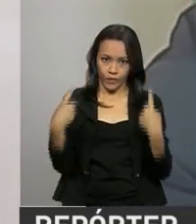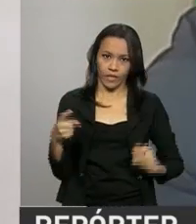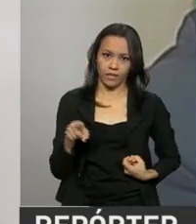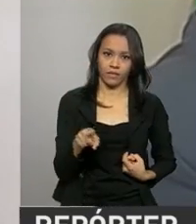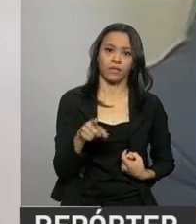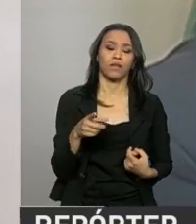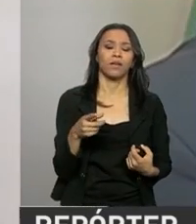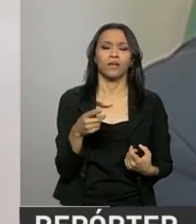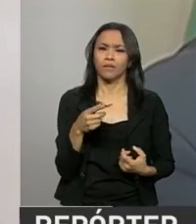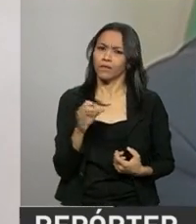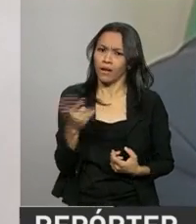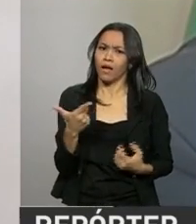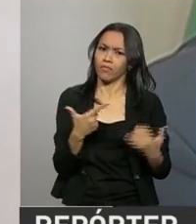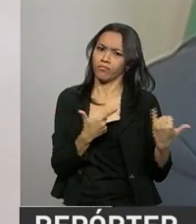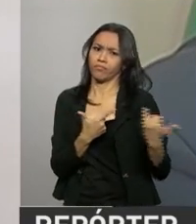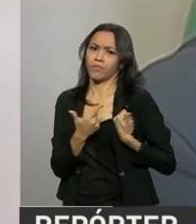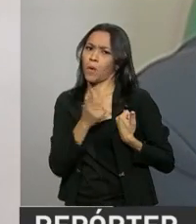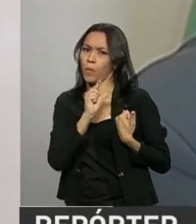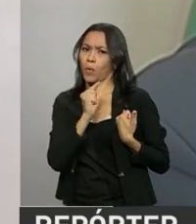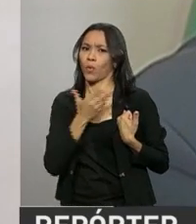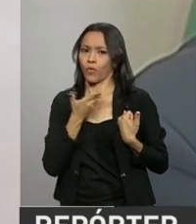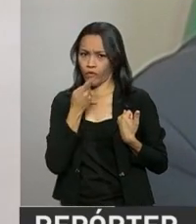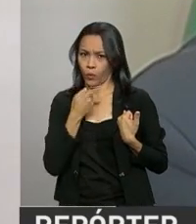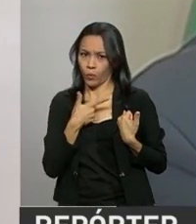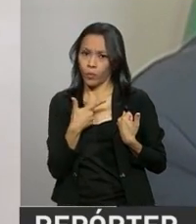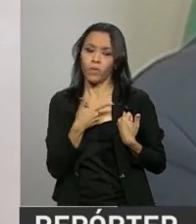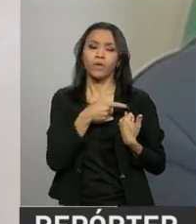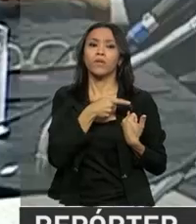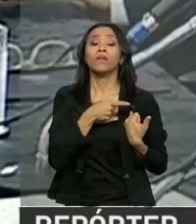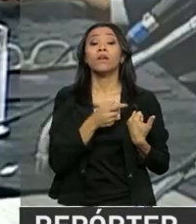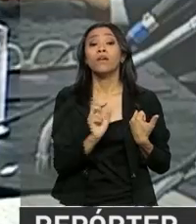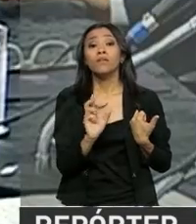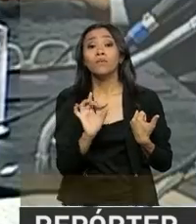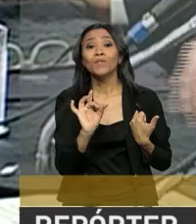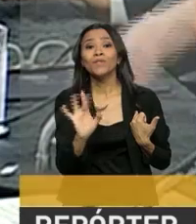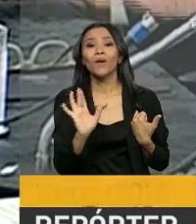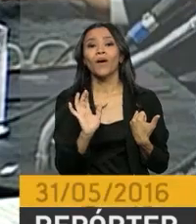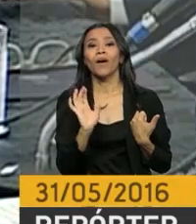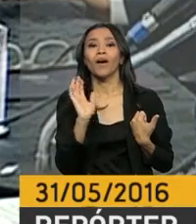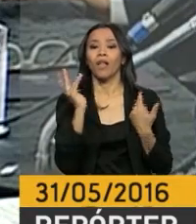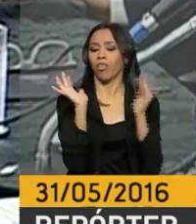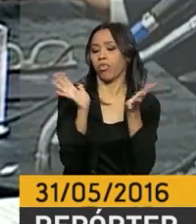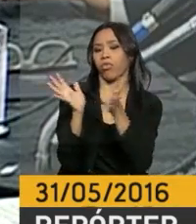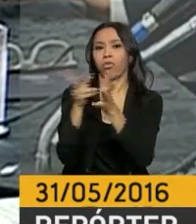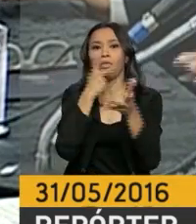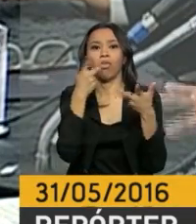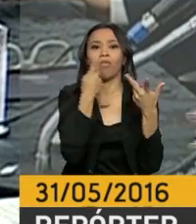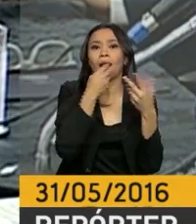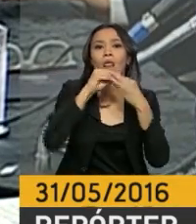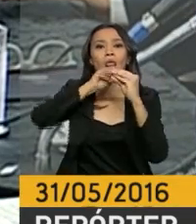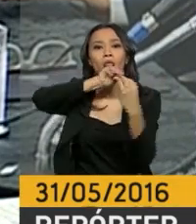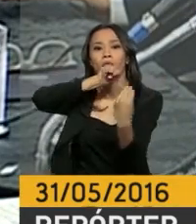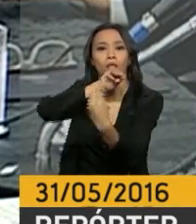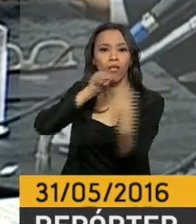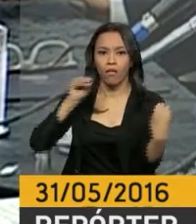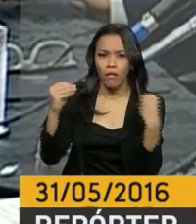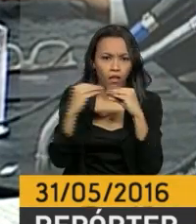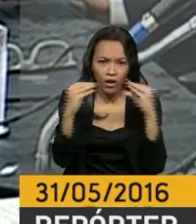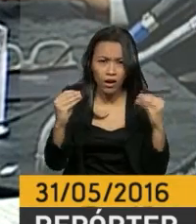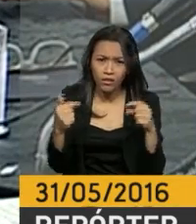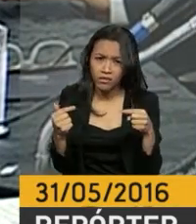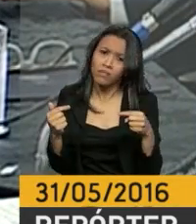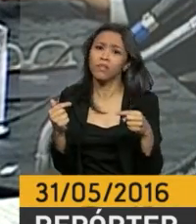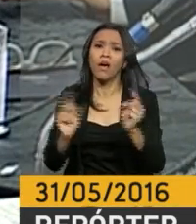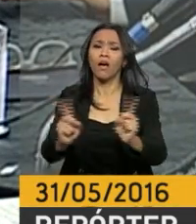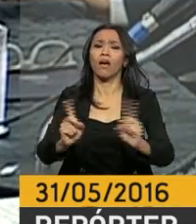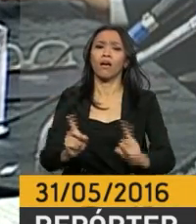pouco o ministro da Justiça, que não serão apenas palavras, digamos, jogadas ao vento. são atitudes concretas. O ministro logo